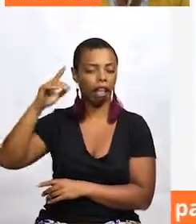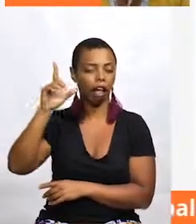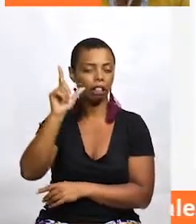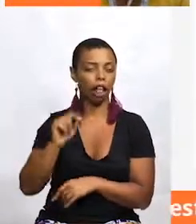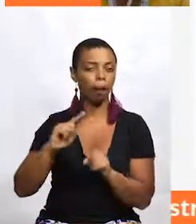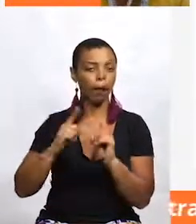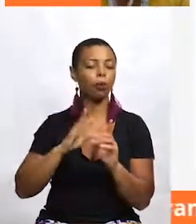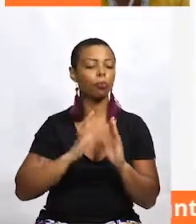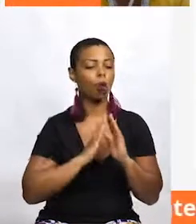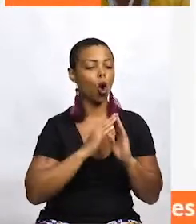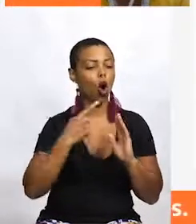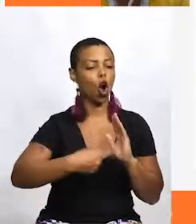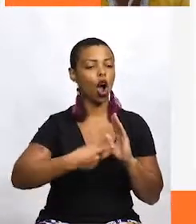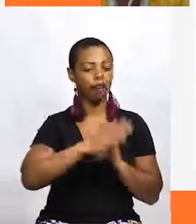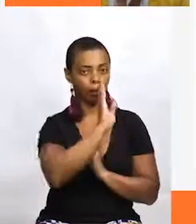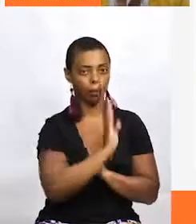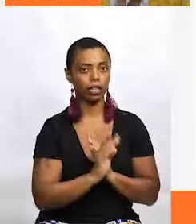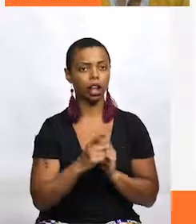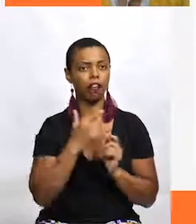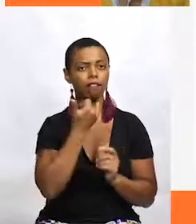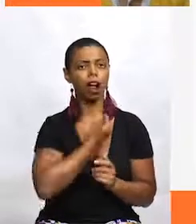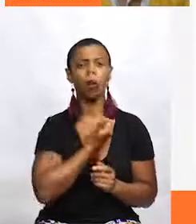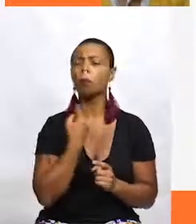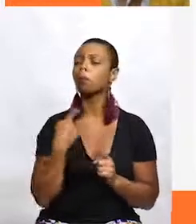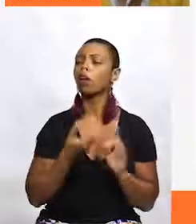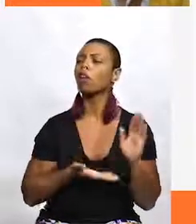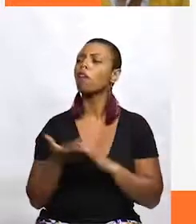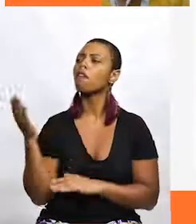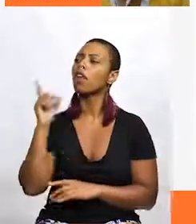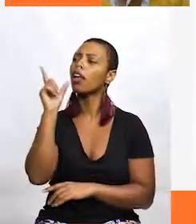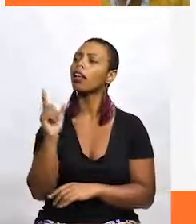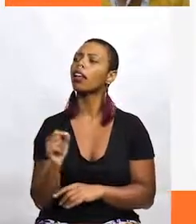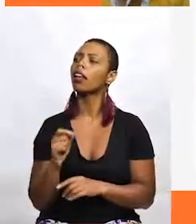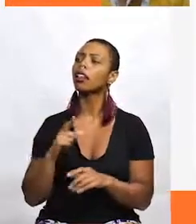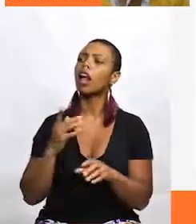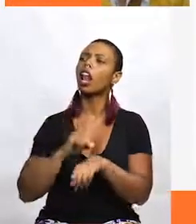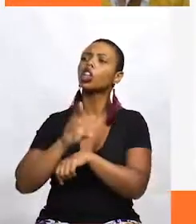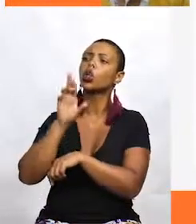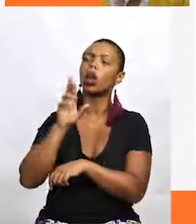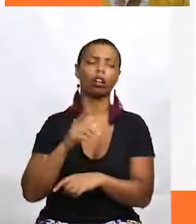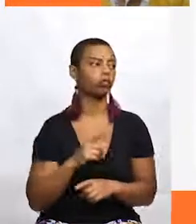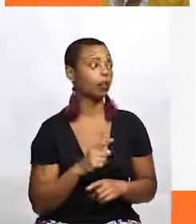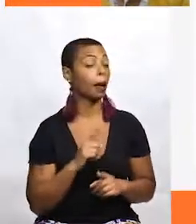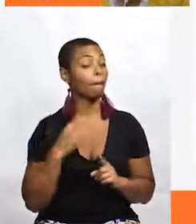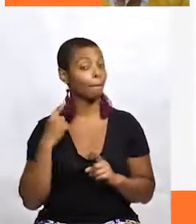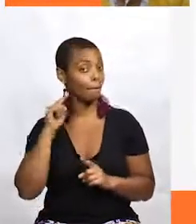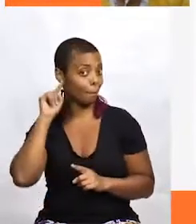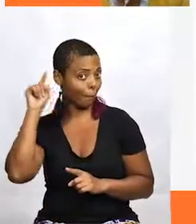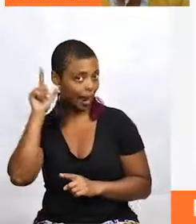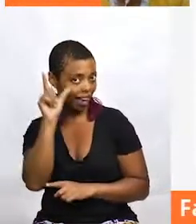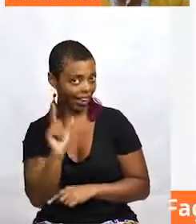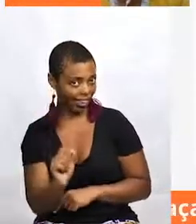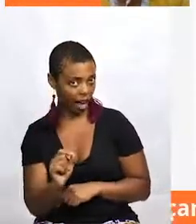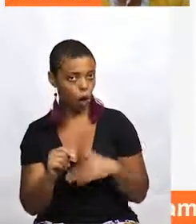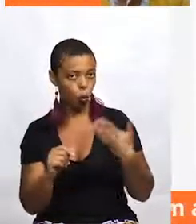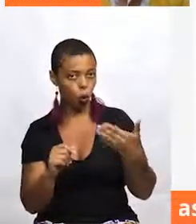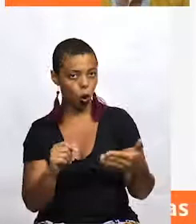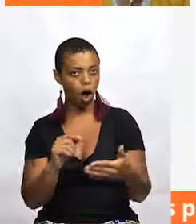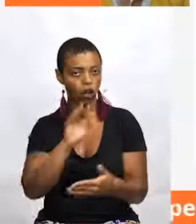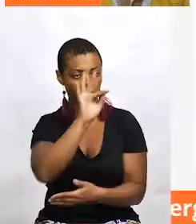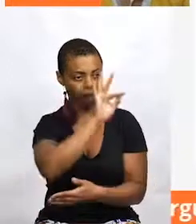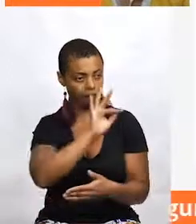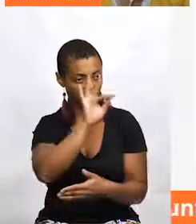que você não vai para a Itália fazer o teu doutorado? Acontece que na Itália, você já sai do curso de